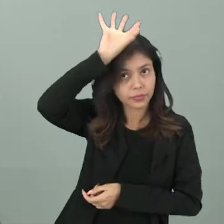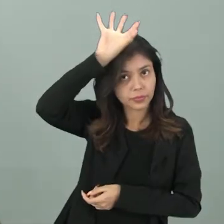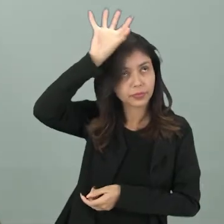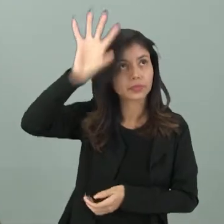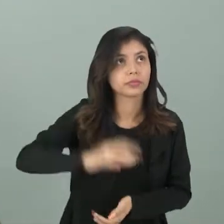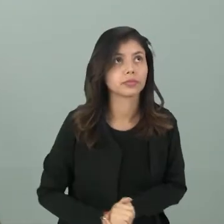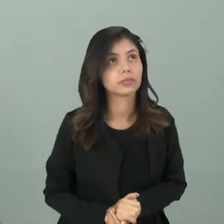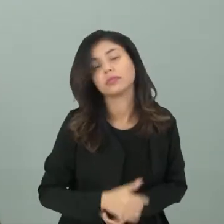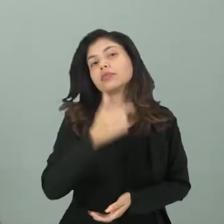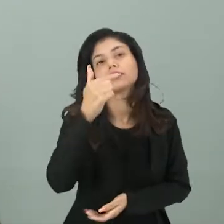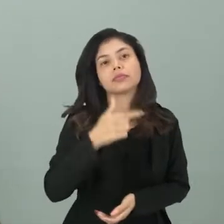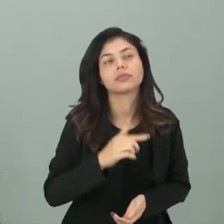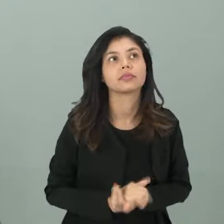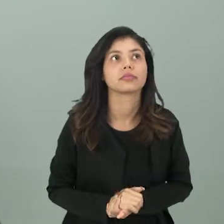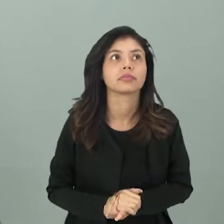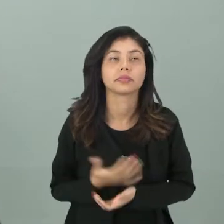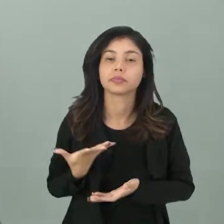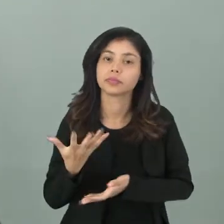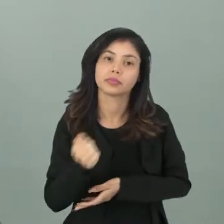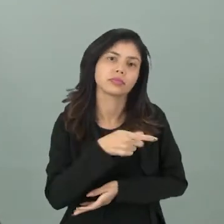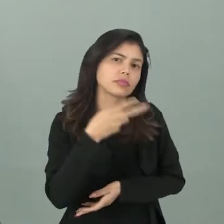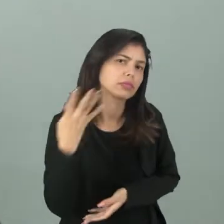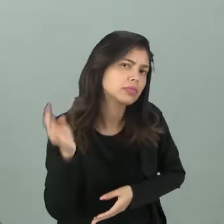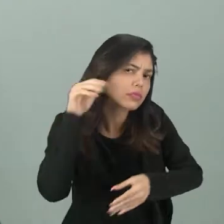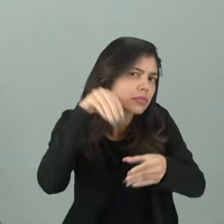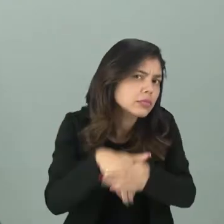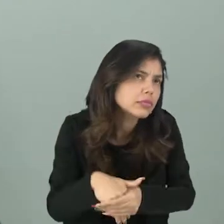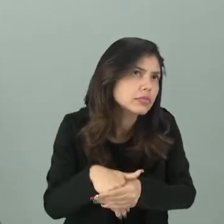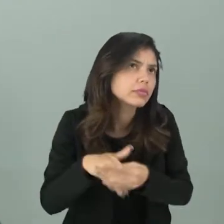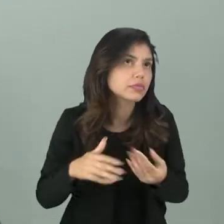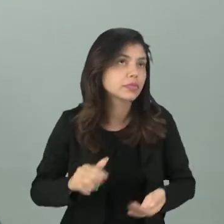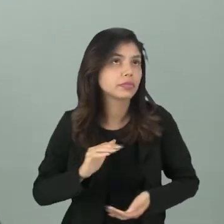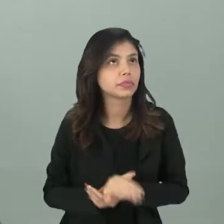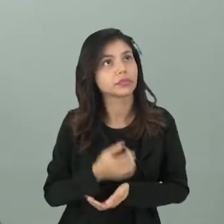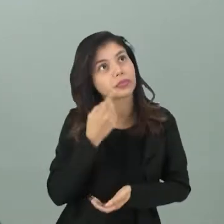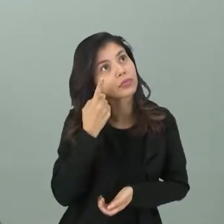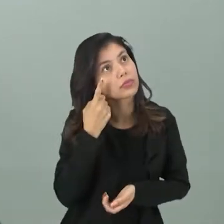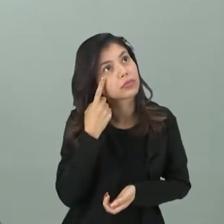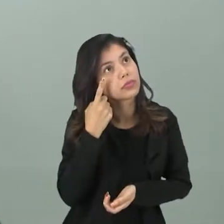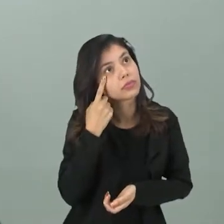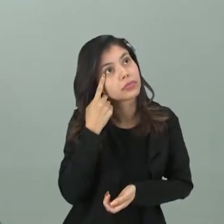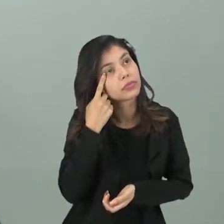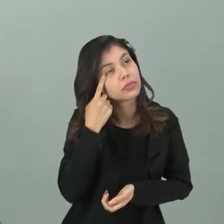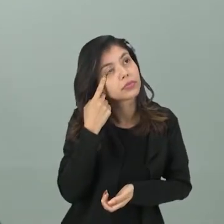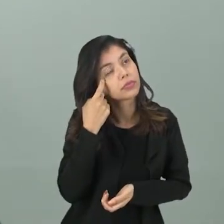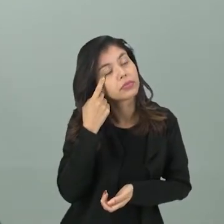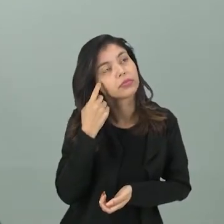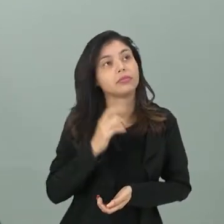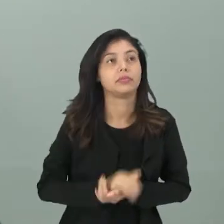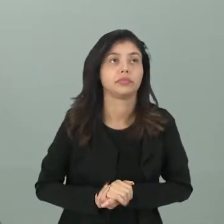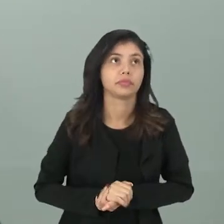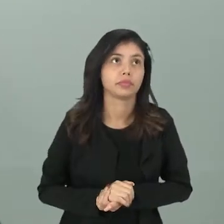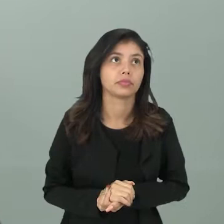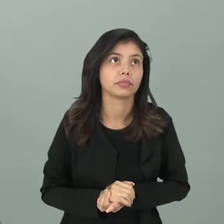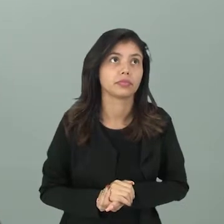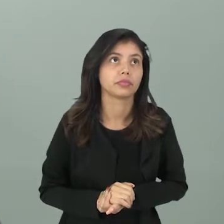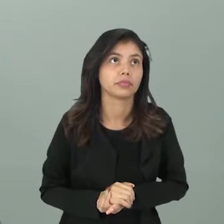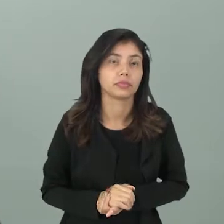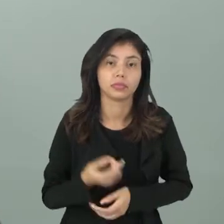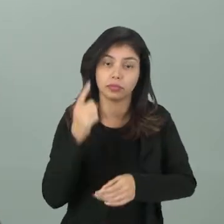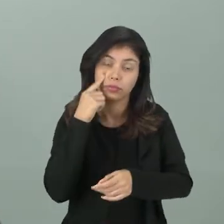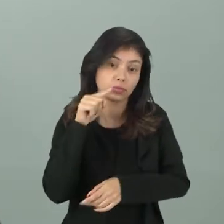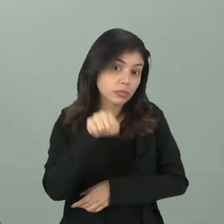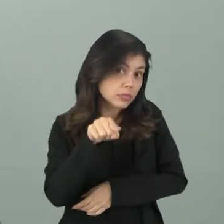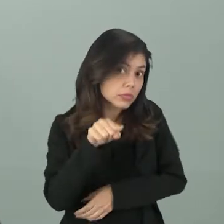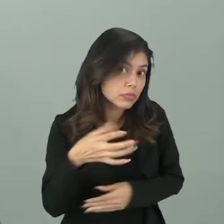Cebolinha. E o Cebolinha, ele recebeu quantos votos? Observem bem que o Cebolinha, ele recebeu essa